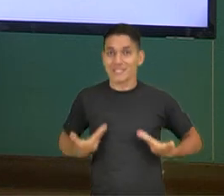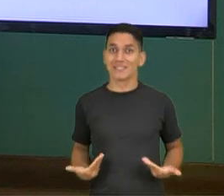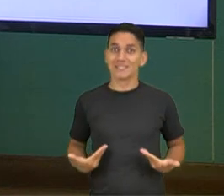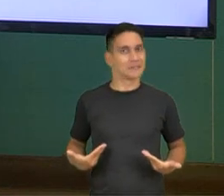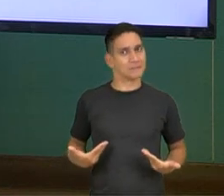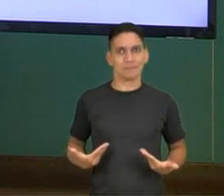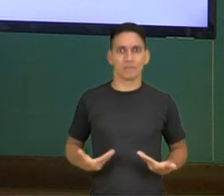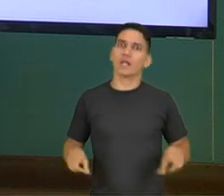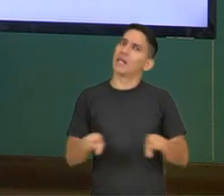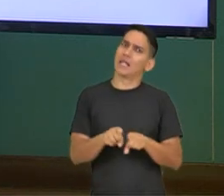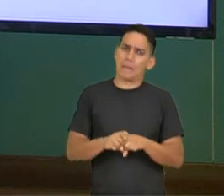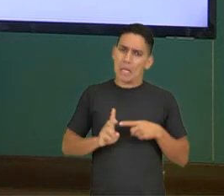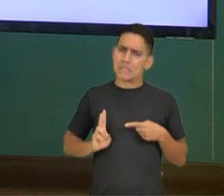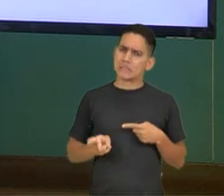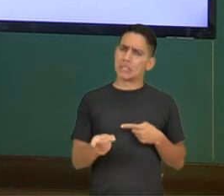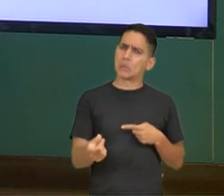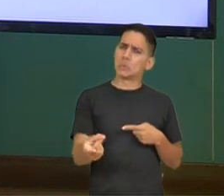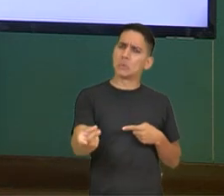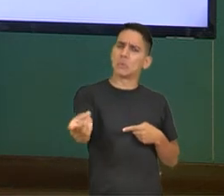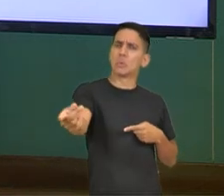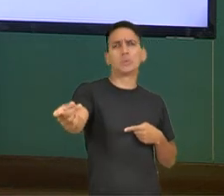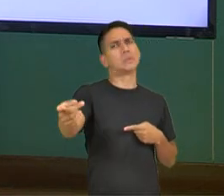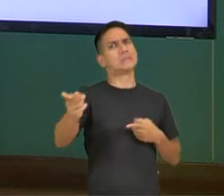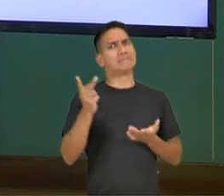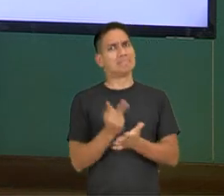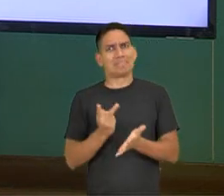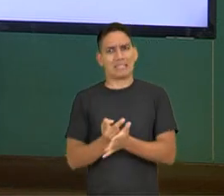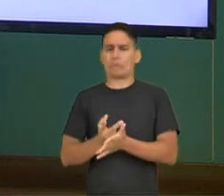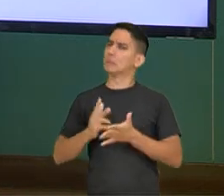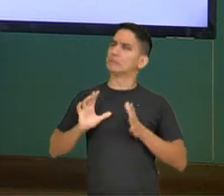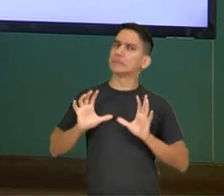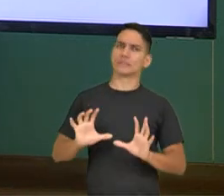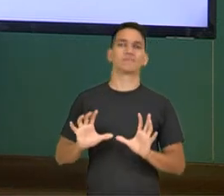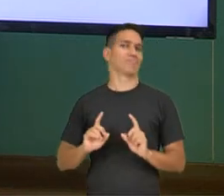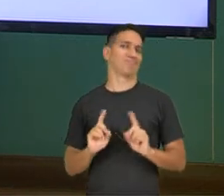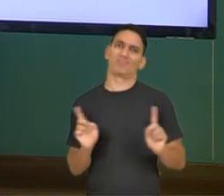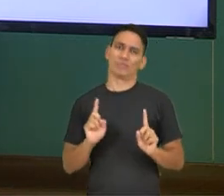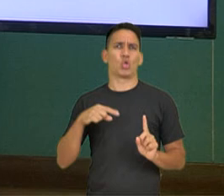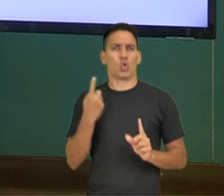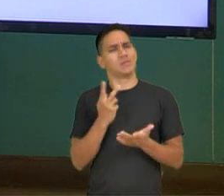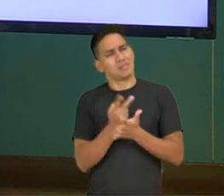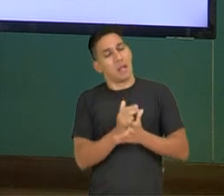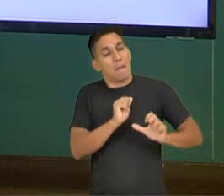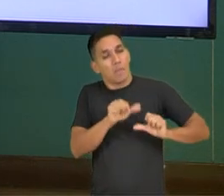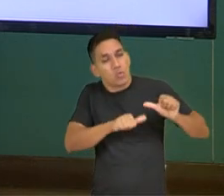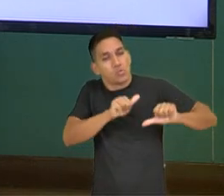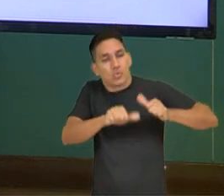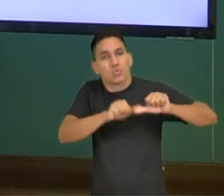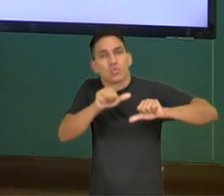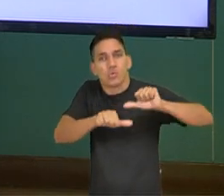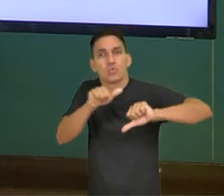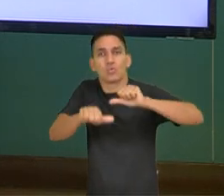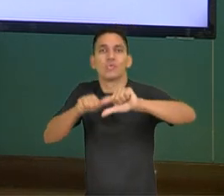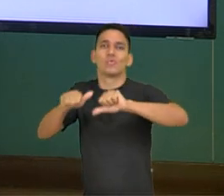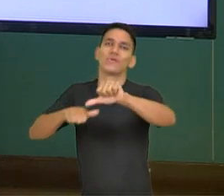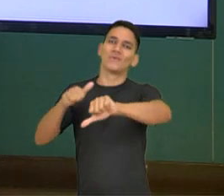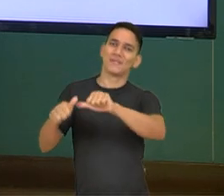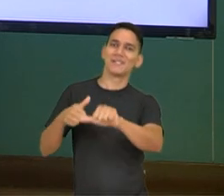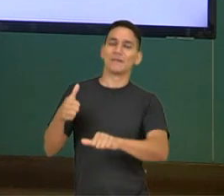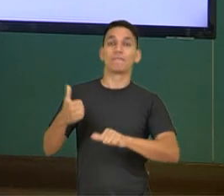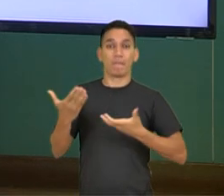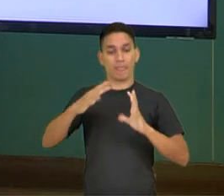não seremos daqui para frente como somos. Estamos em plena transformação. E o nosso